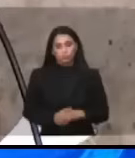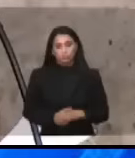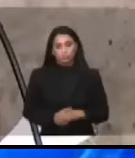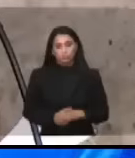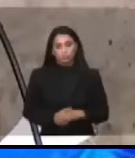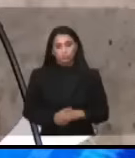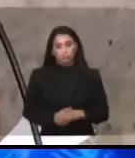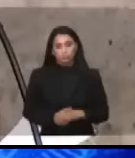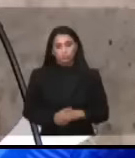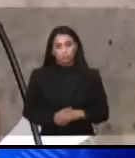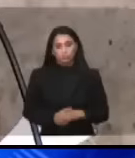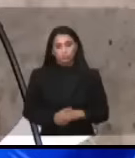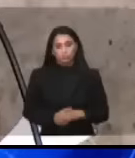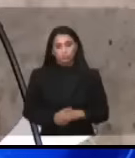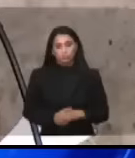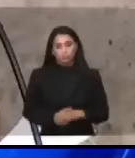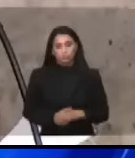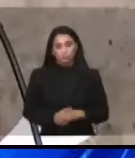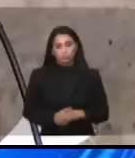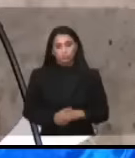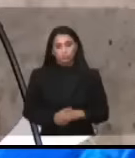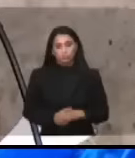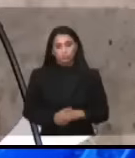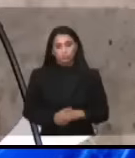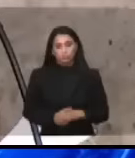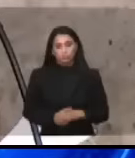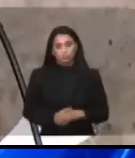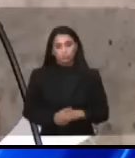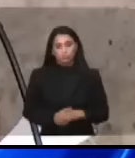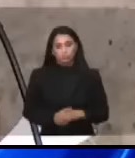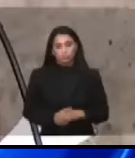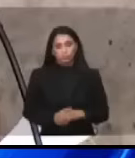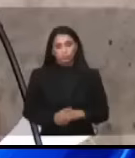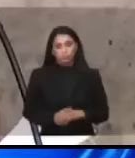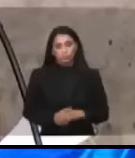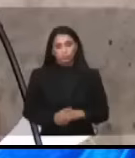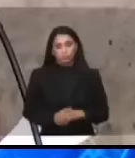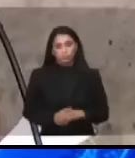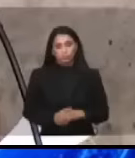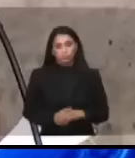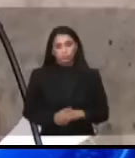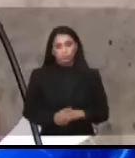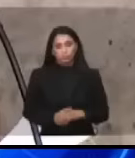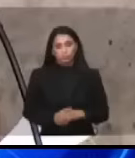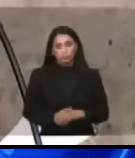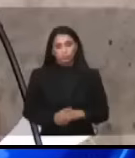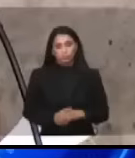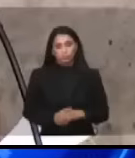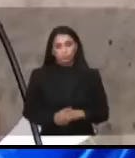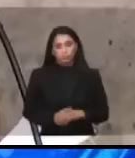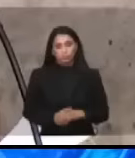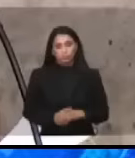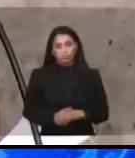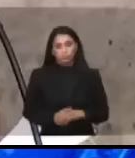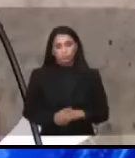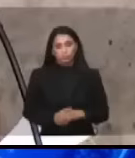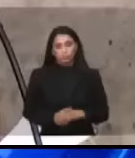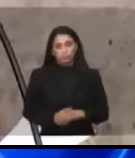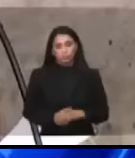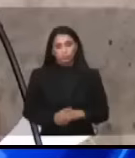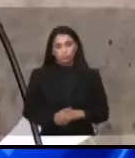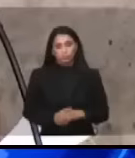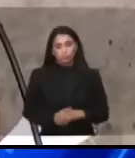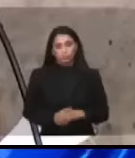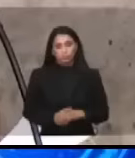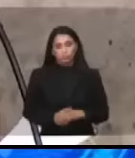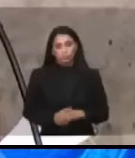26 de fevereiro, uma sexta-feira, pré-carnaval. E aí entrega o processo com o seu voto, acompanhando